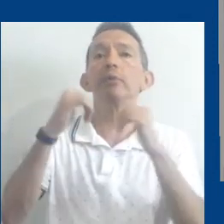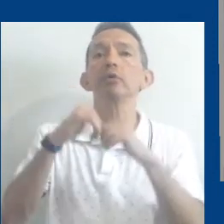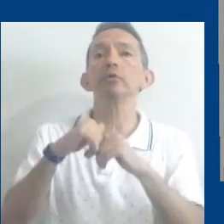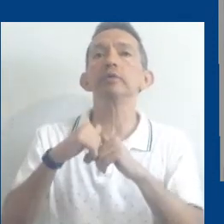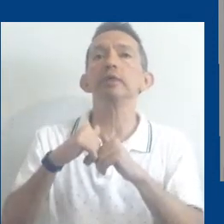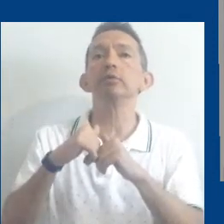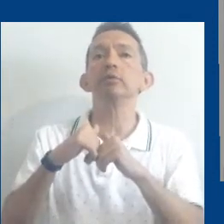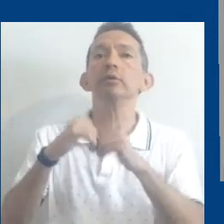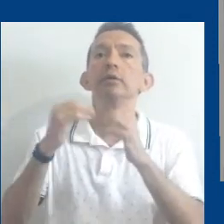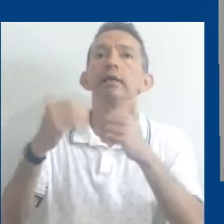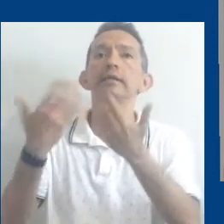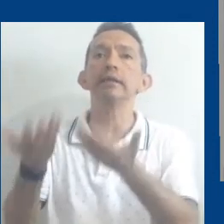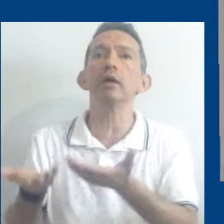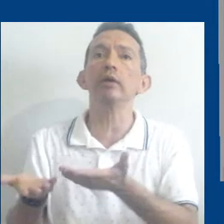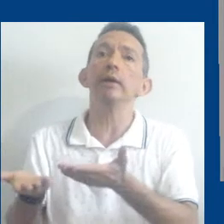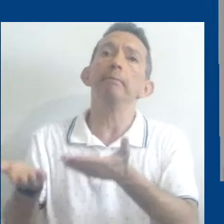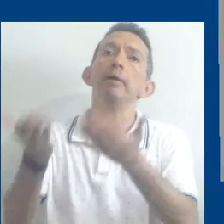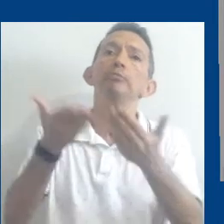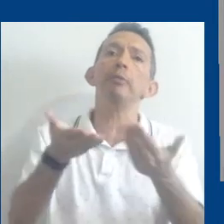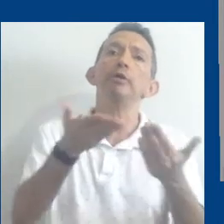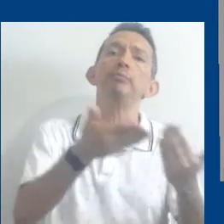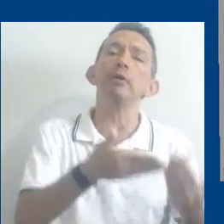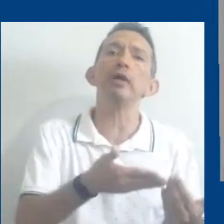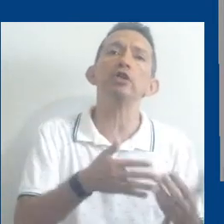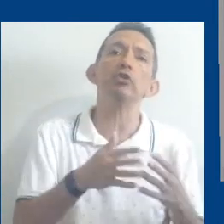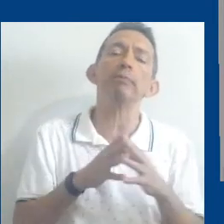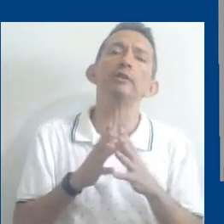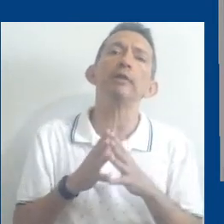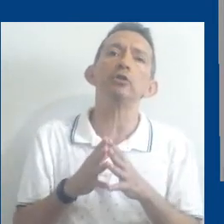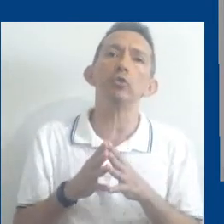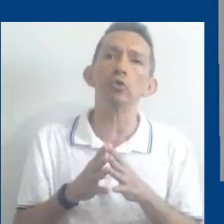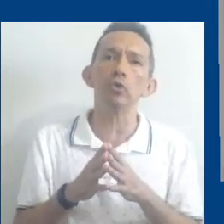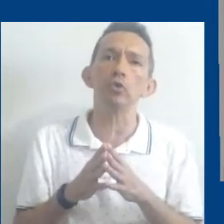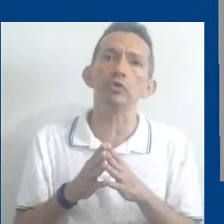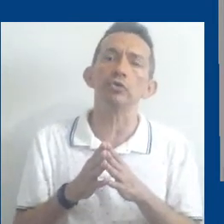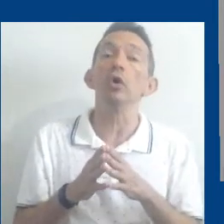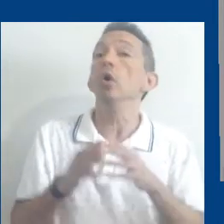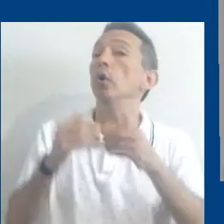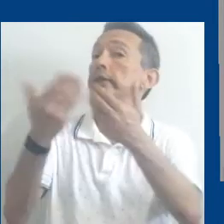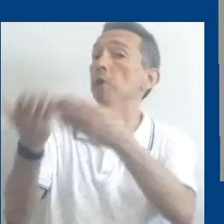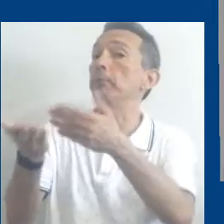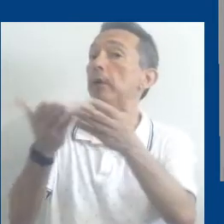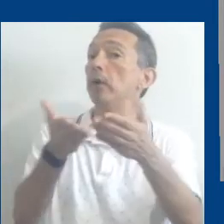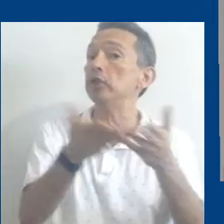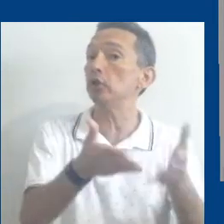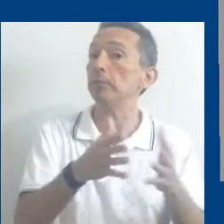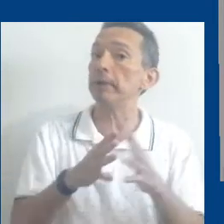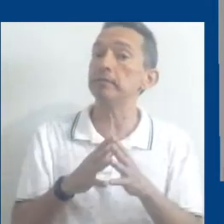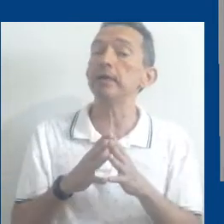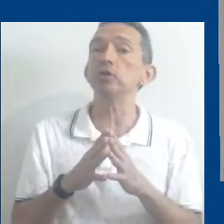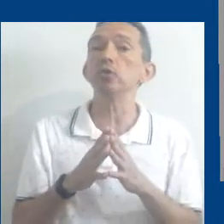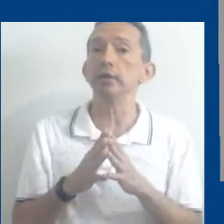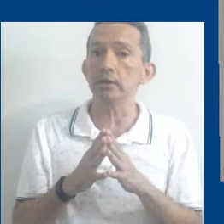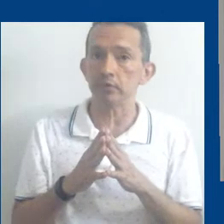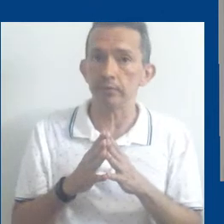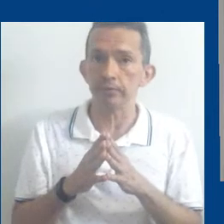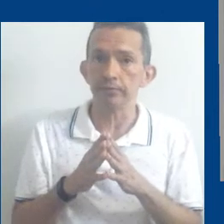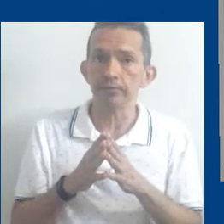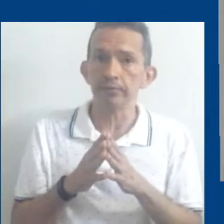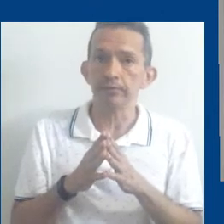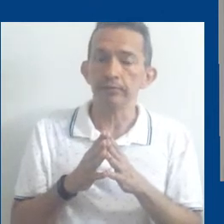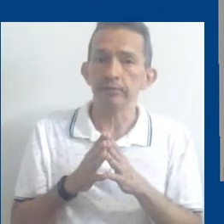que foi produzido na célula, principalmente pelo retículo endoplasmático rugoso, ou então pelo retículo endoplasmático